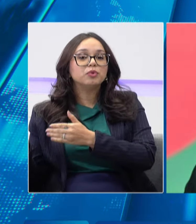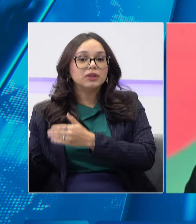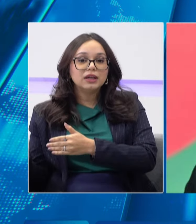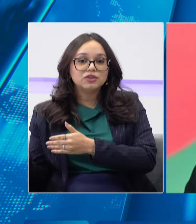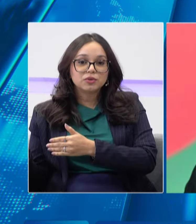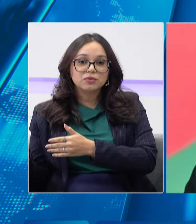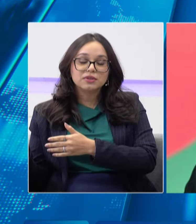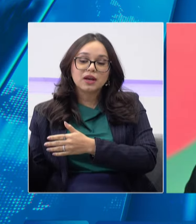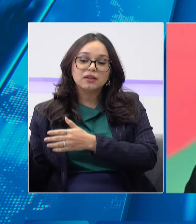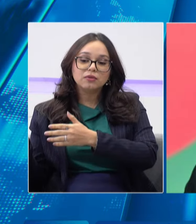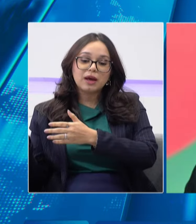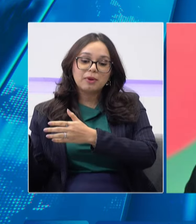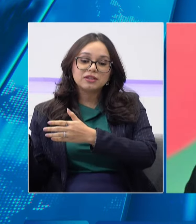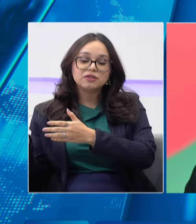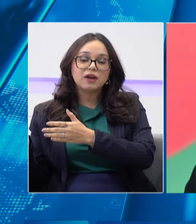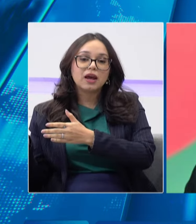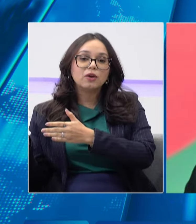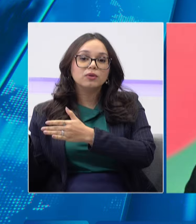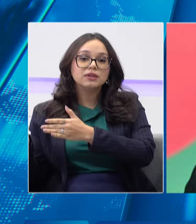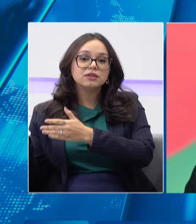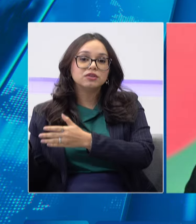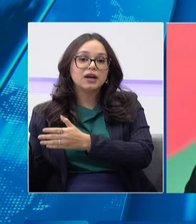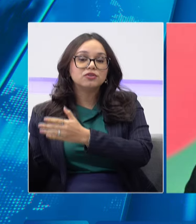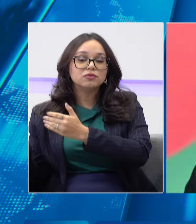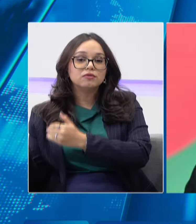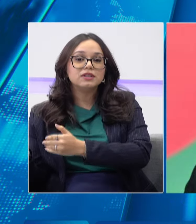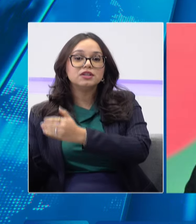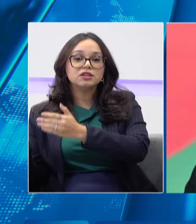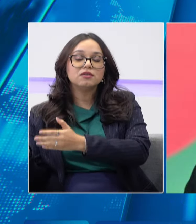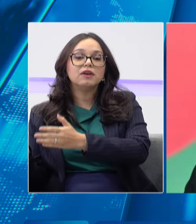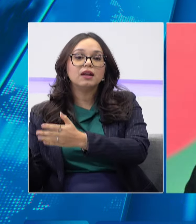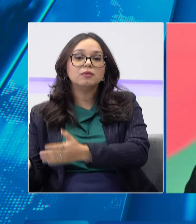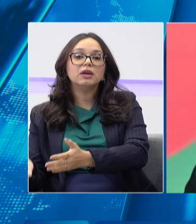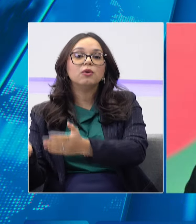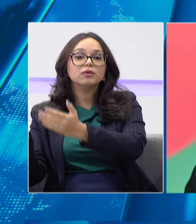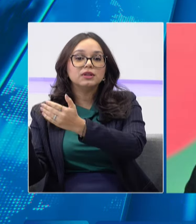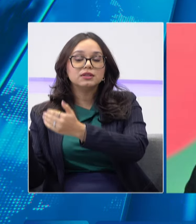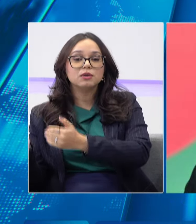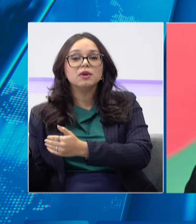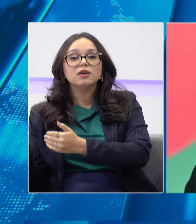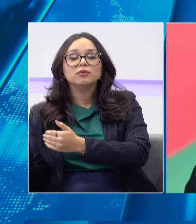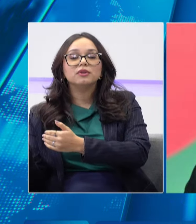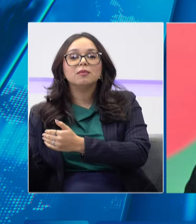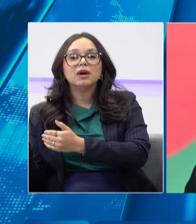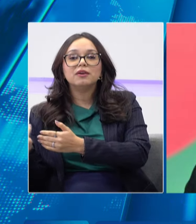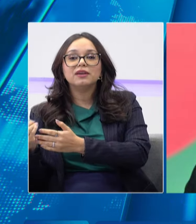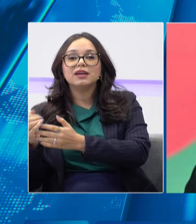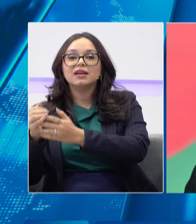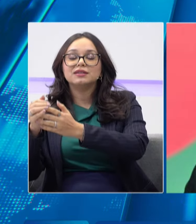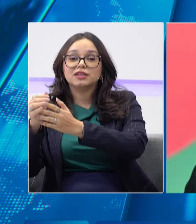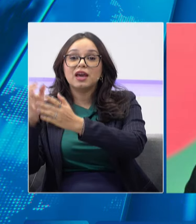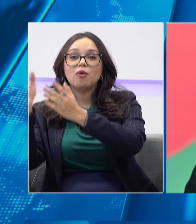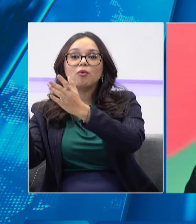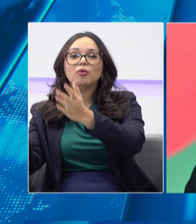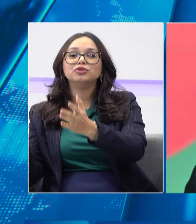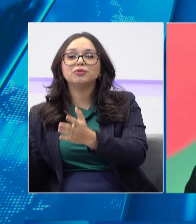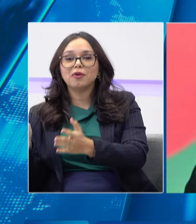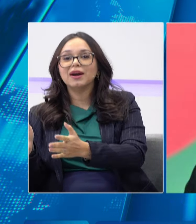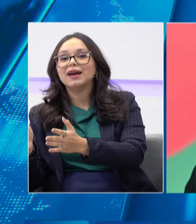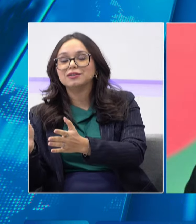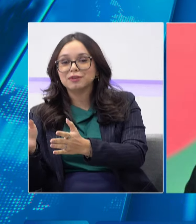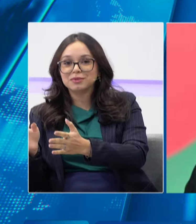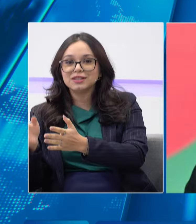aos políticos, não dá para a gente falar em contenção de gasto no governo se a gente não falar também em contenção do tamanho que é o